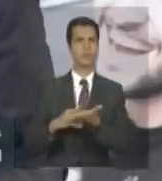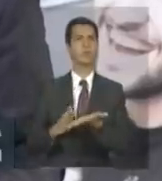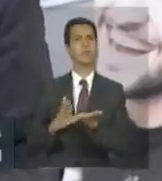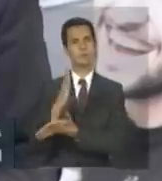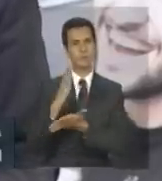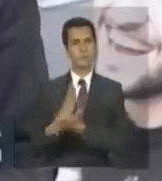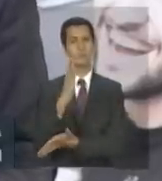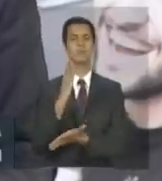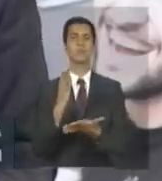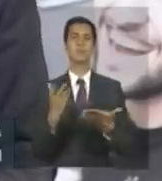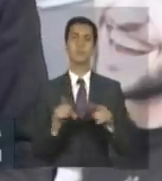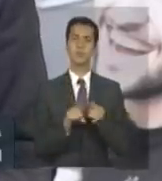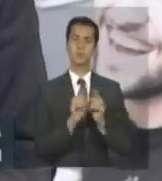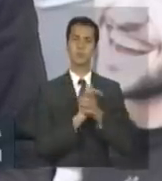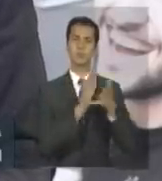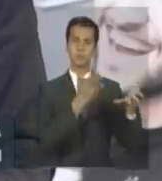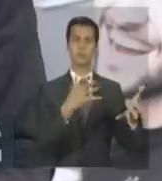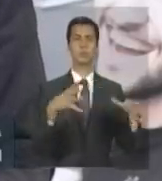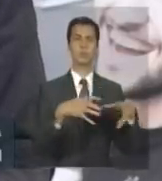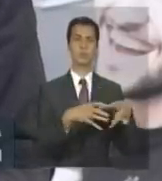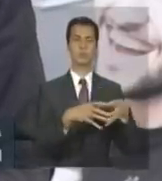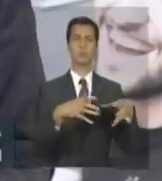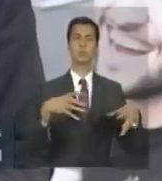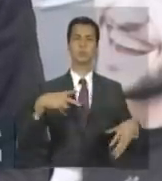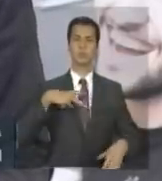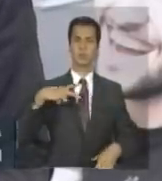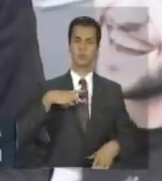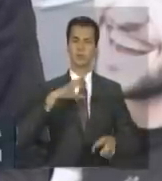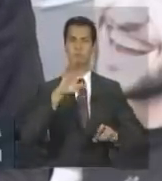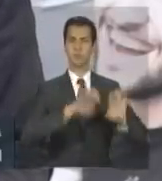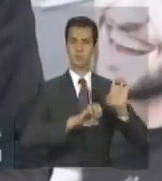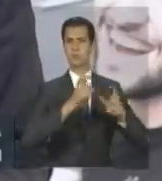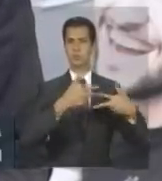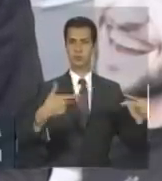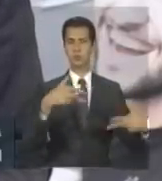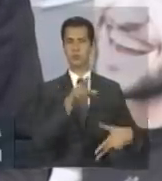cumprimentos ao setor privado, que soube reconhecer